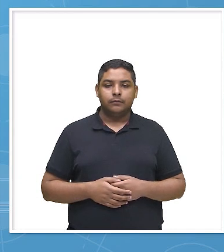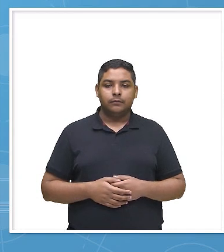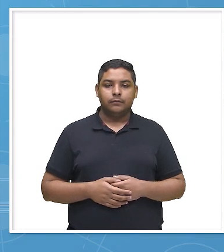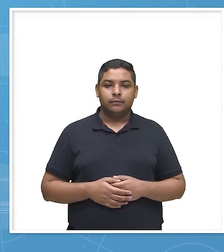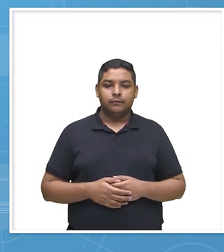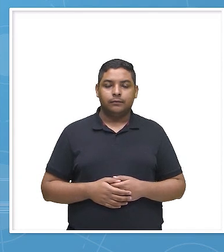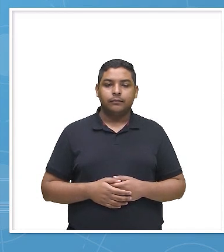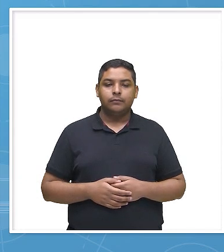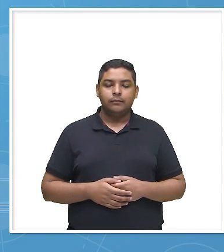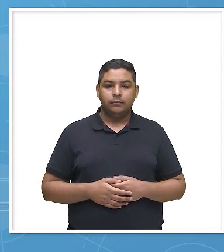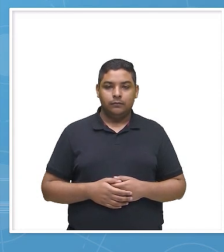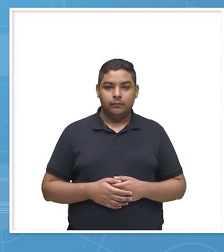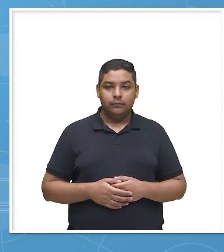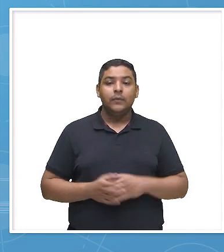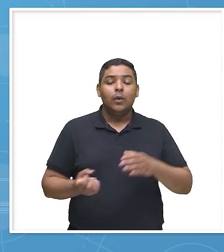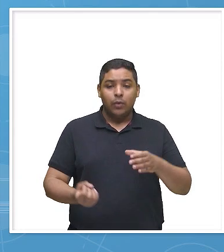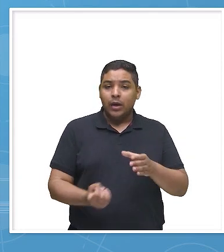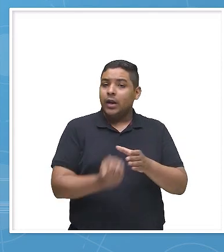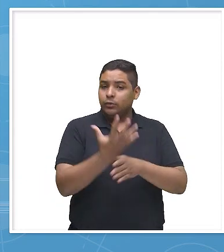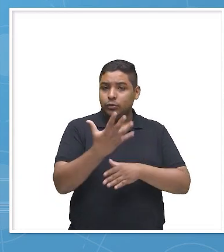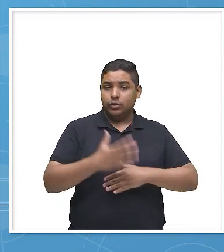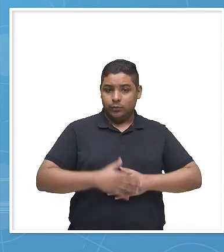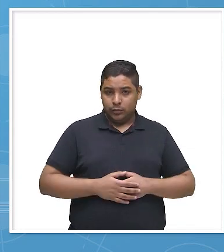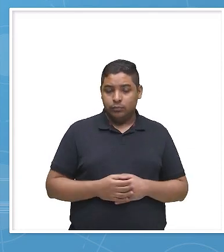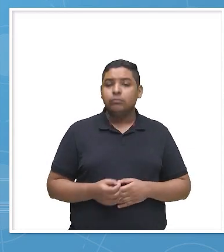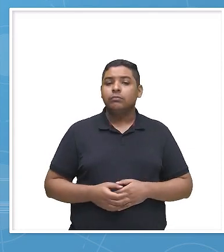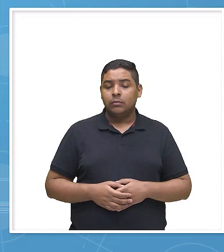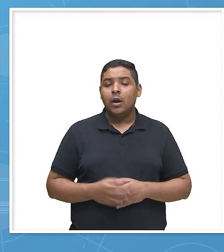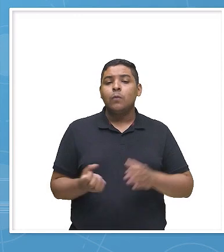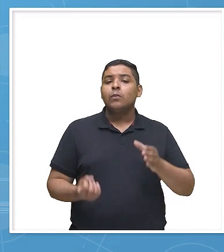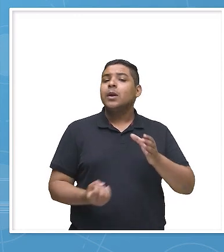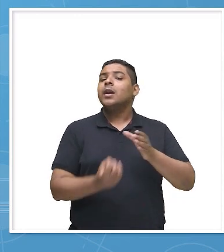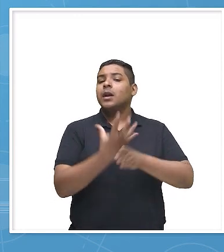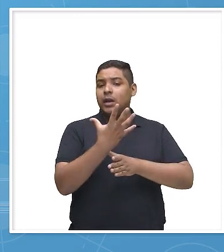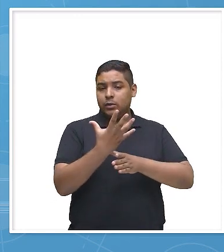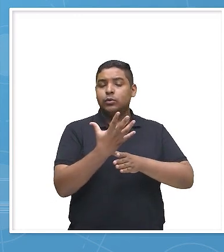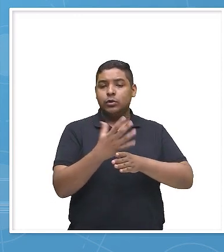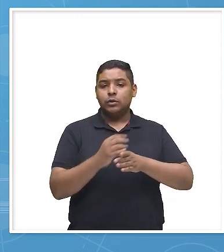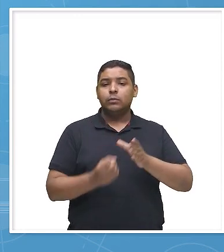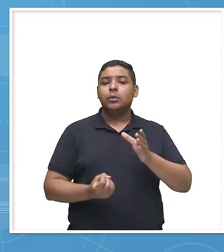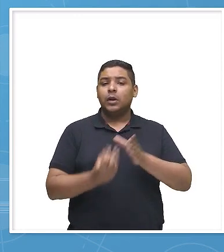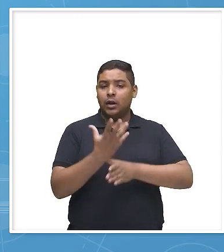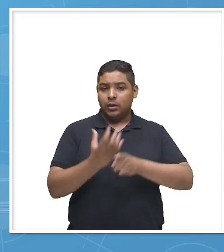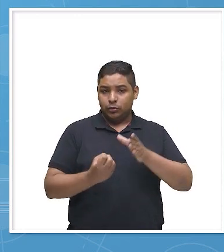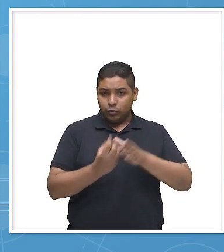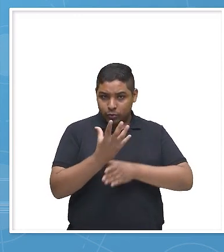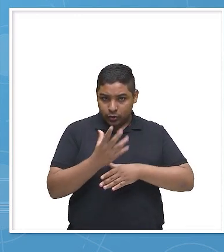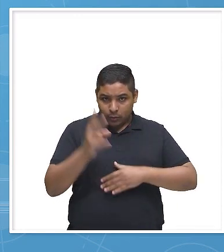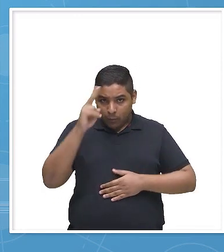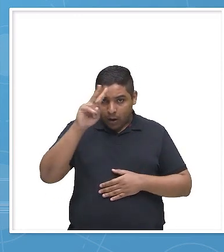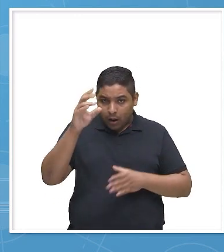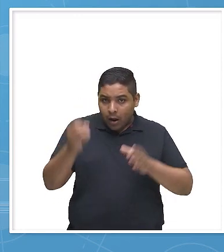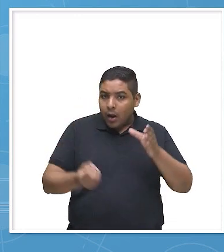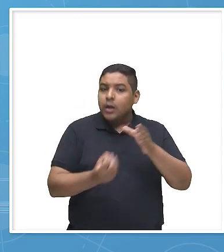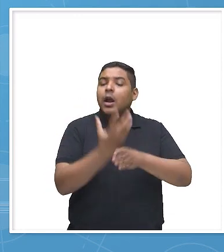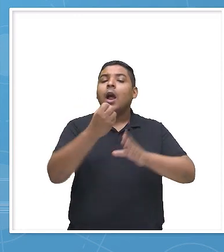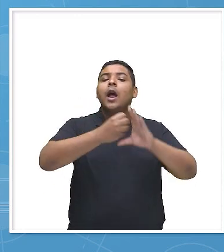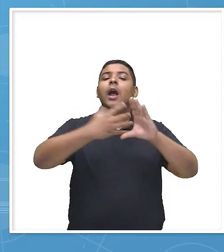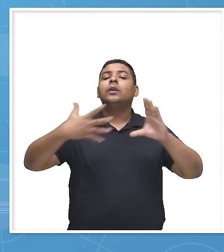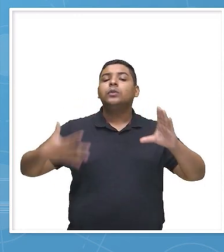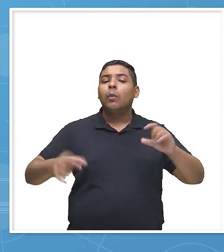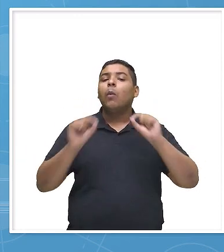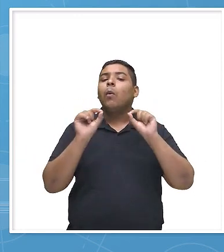Pode-se dizer que o criacionismo, lembrando que a gente está falando de criacionismo, galerinha, se caracteriza pela defesa do